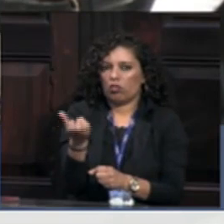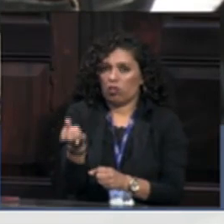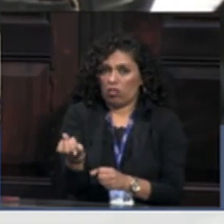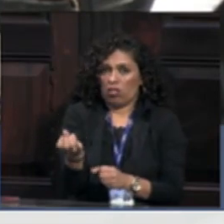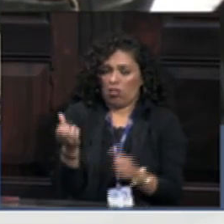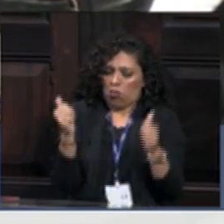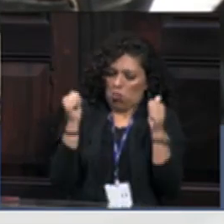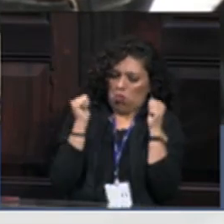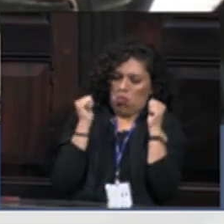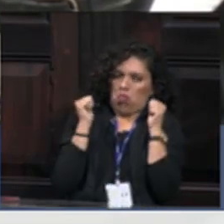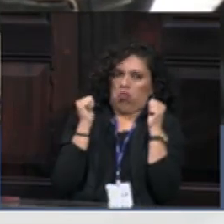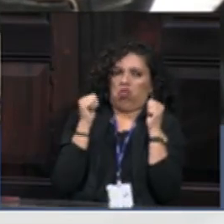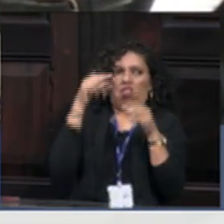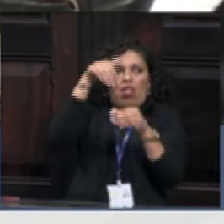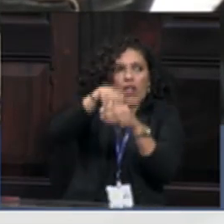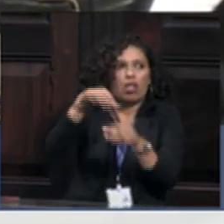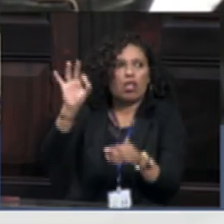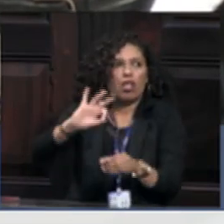abstenções.